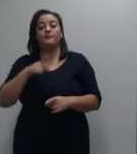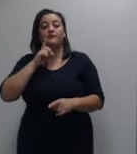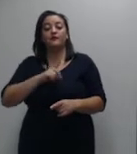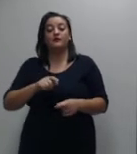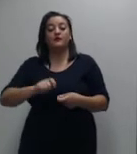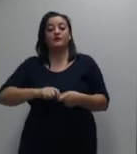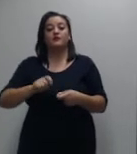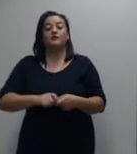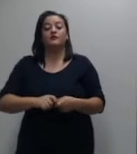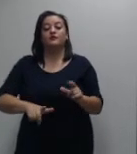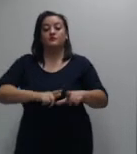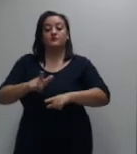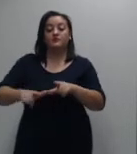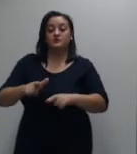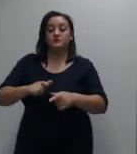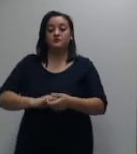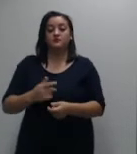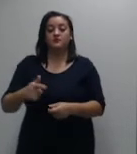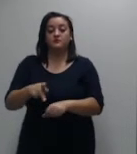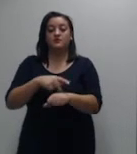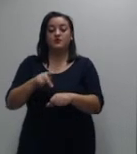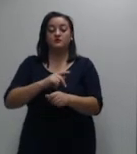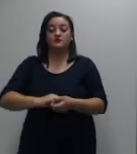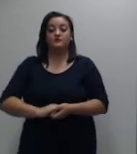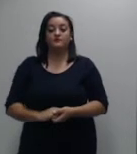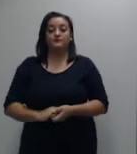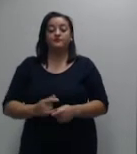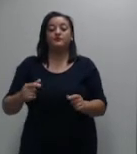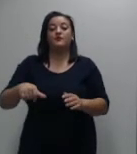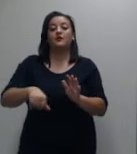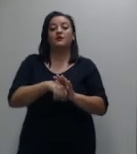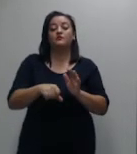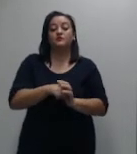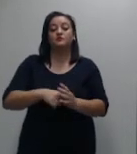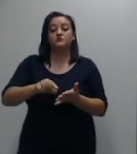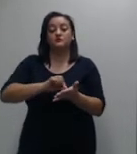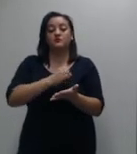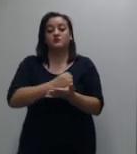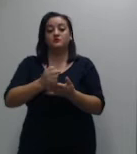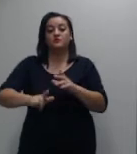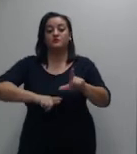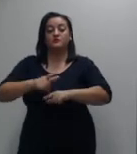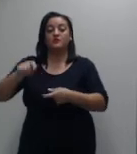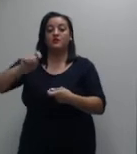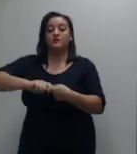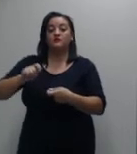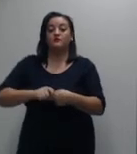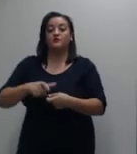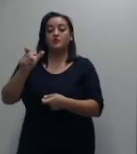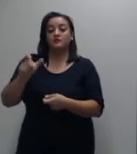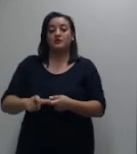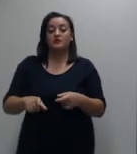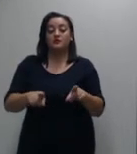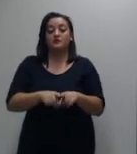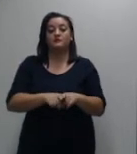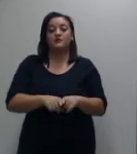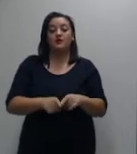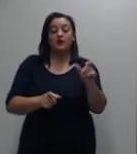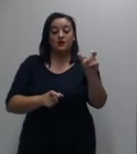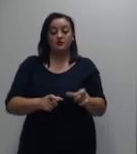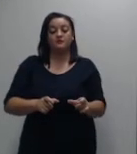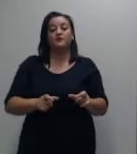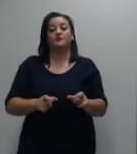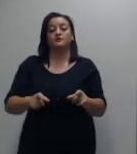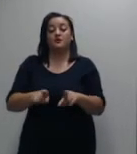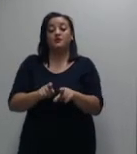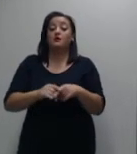serviços à empresa estranha apoteka em relação ao contrato de trabalho firmado com a língua e acontece assim